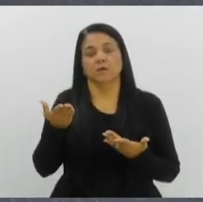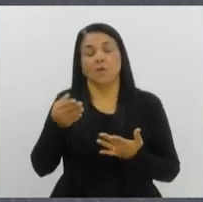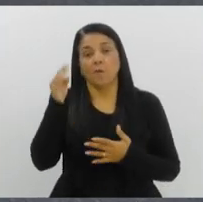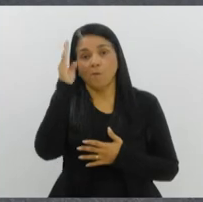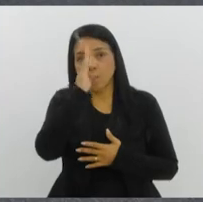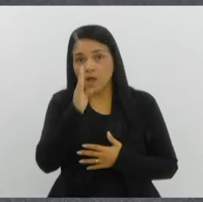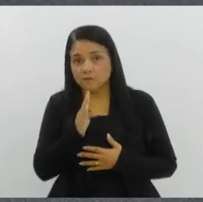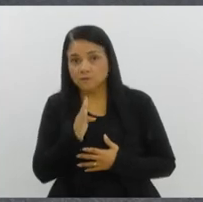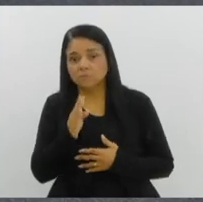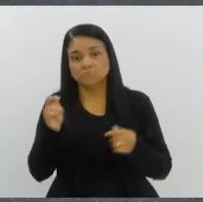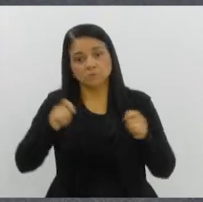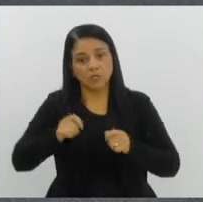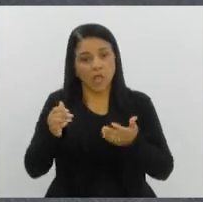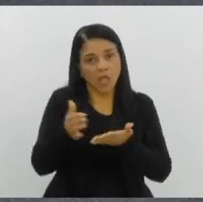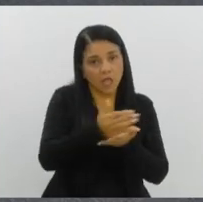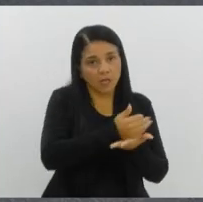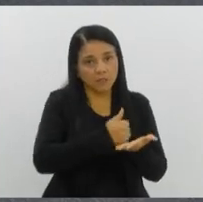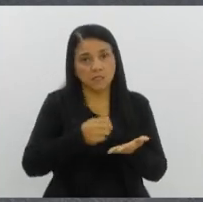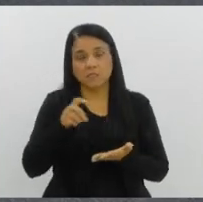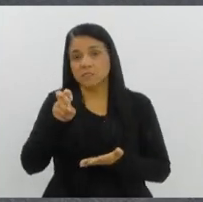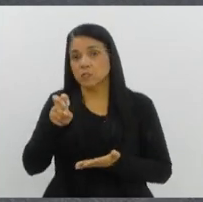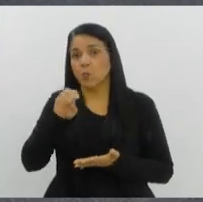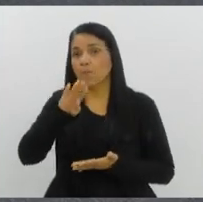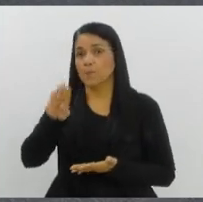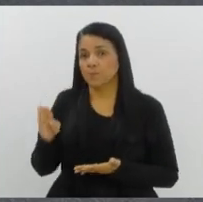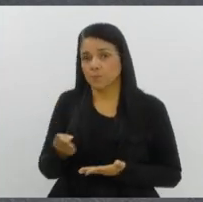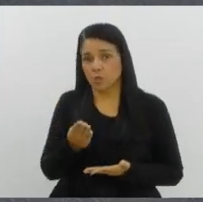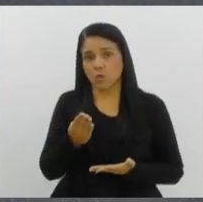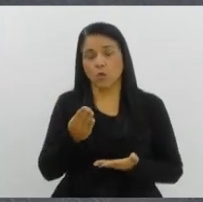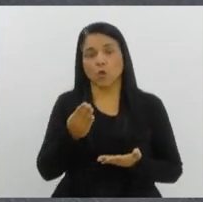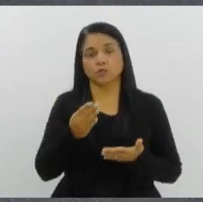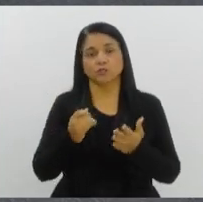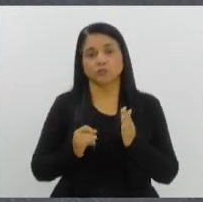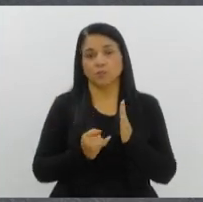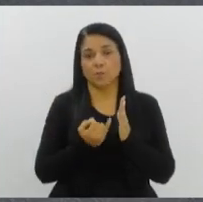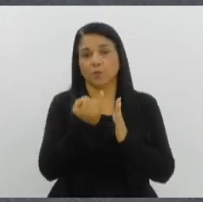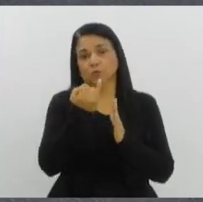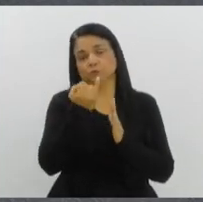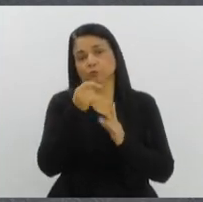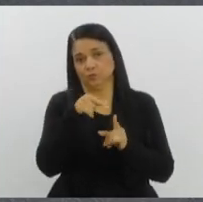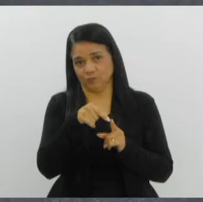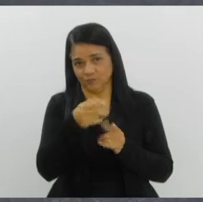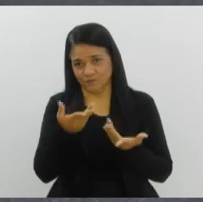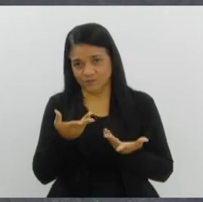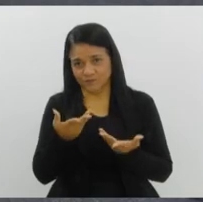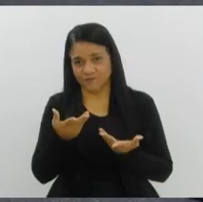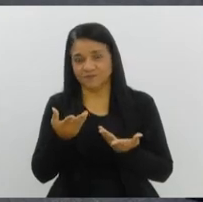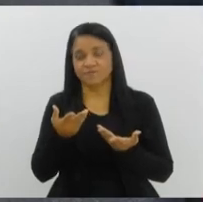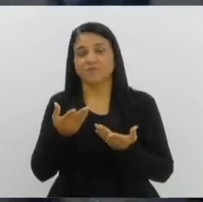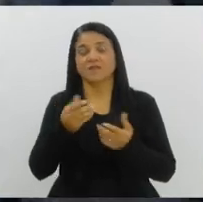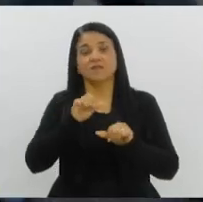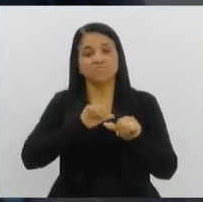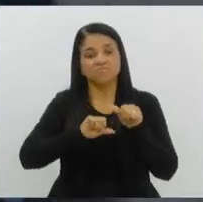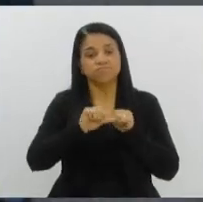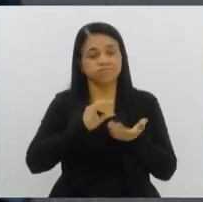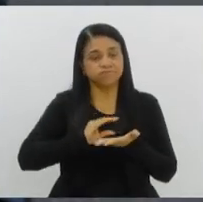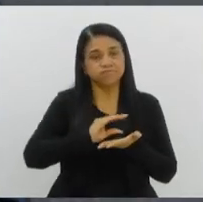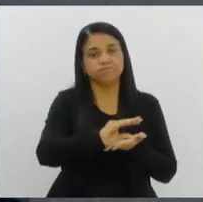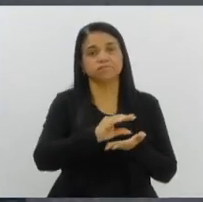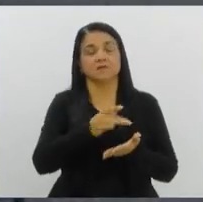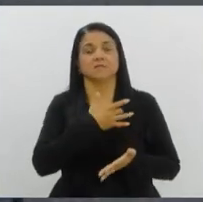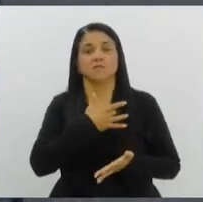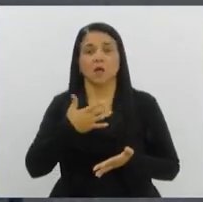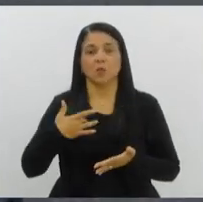estar arrecadando pelo menos 5 bilhões em impostos, e isso ser revertido para pautas como saúde, educação